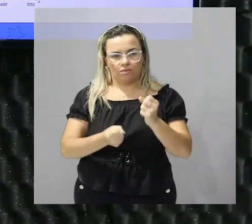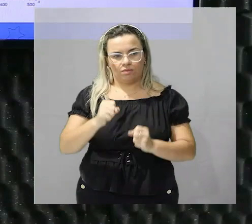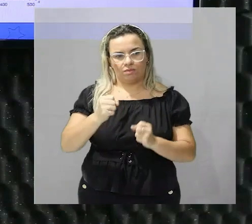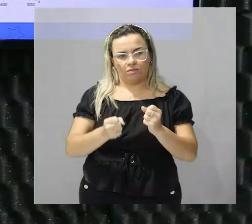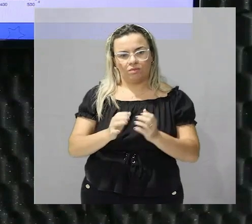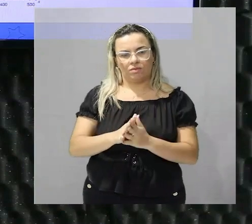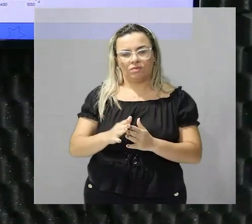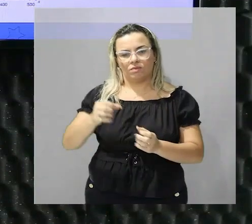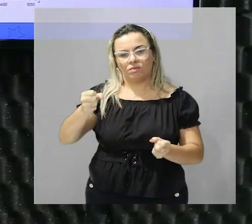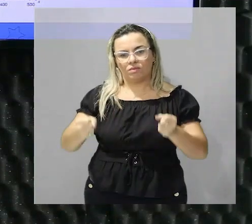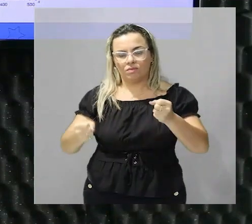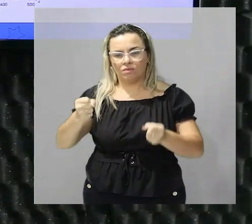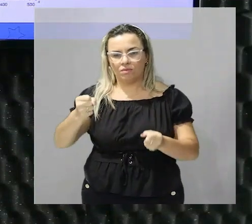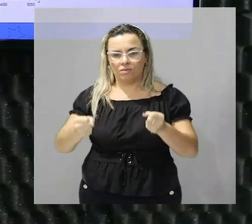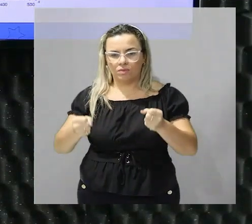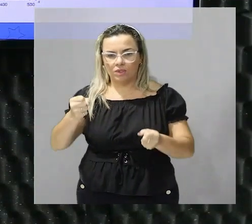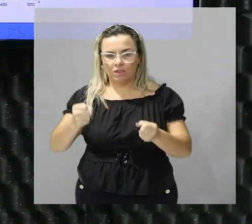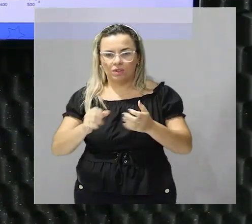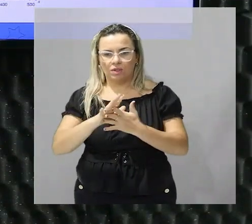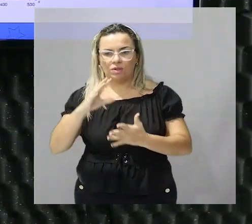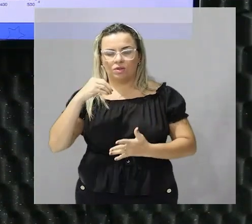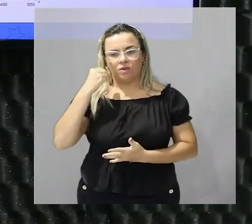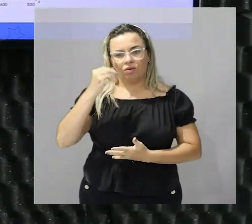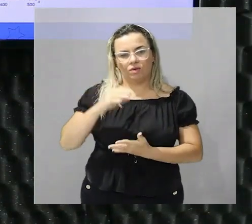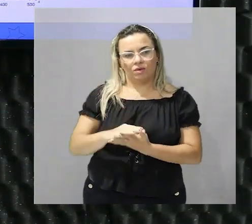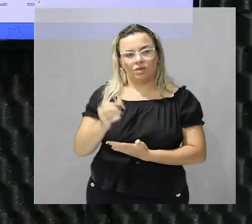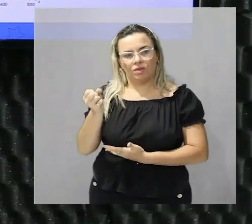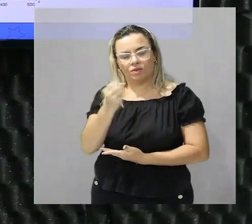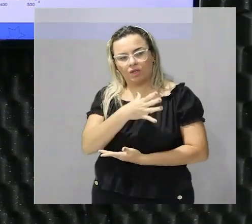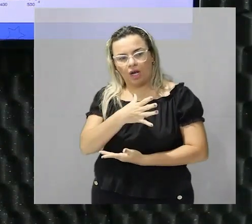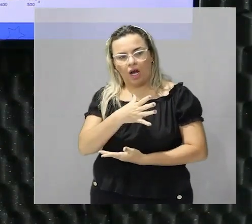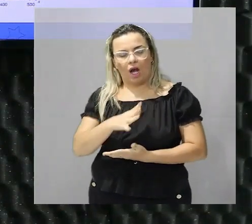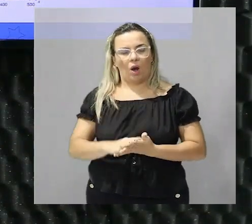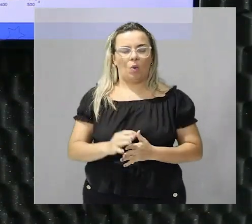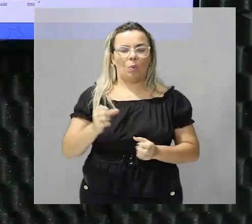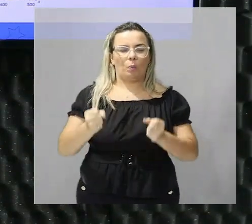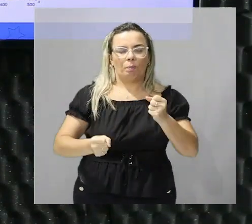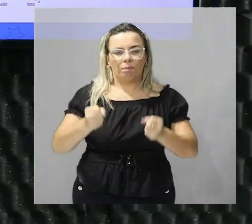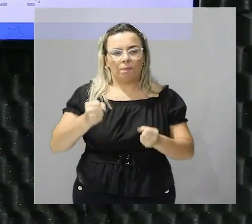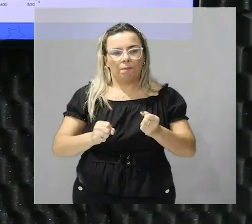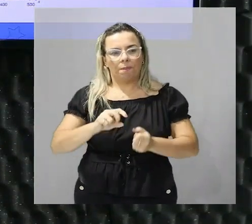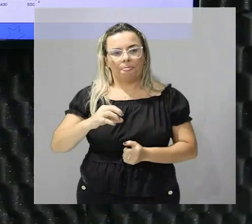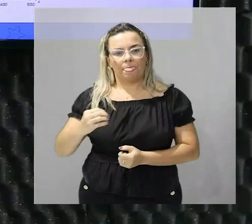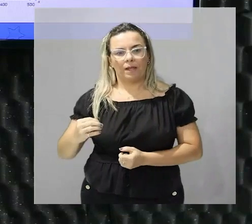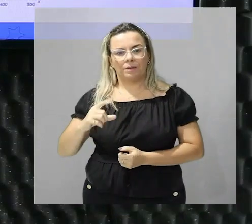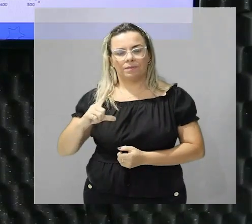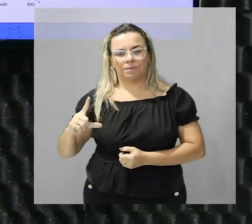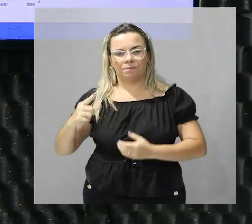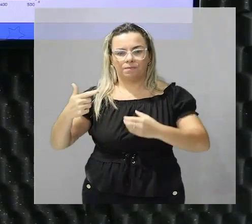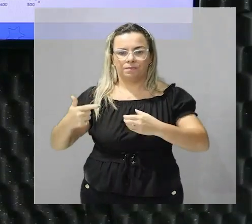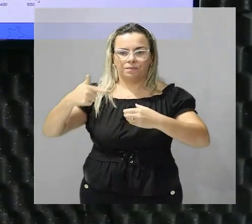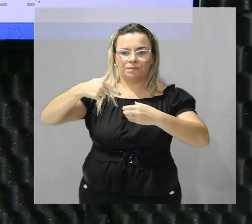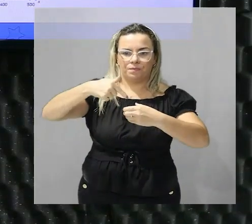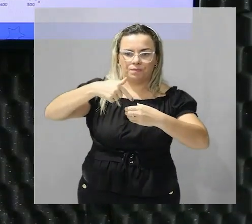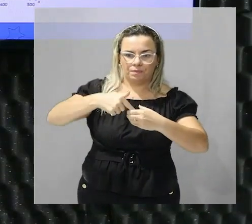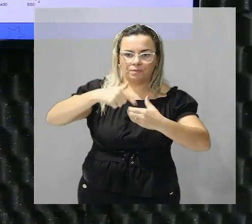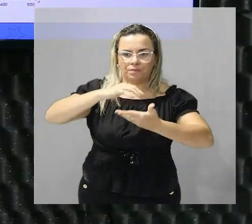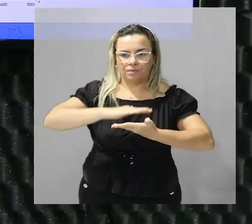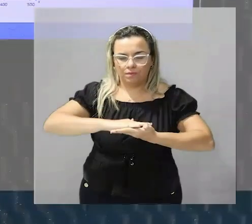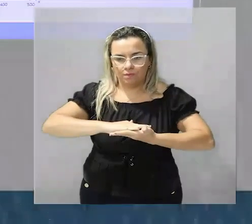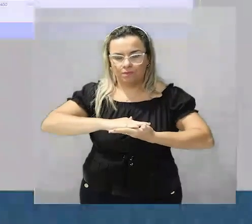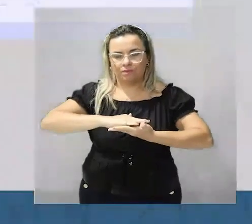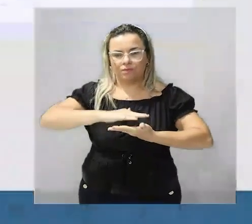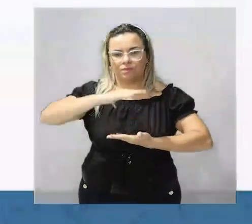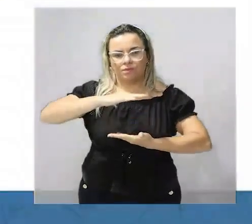indústria automobilística está testando um novo modelo de carro. 50 litros de combustível são